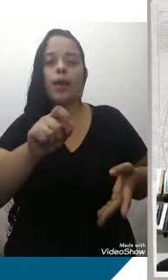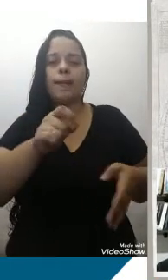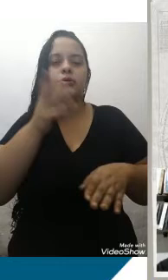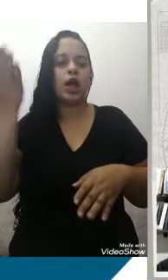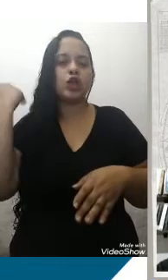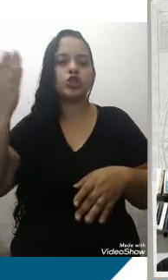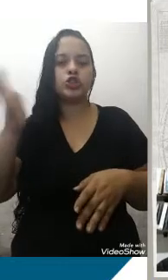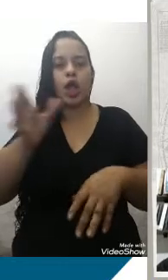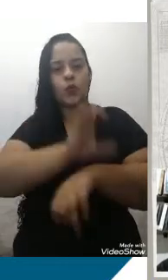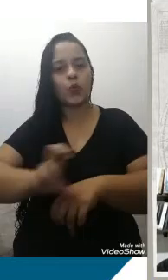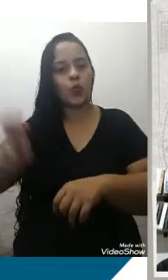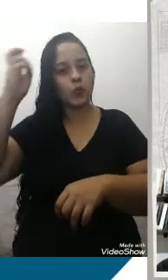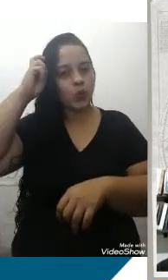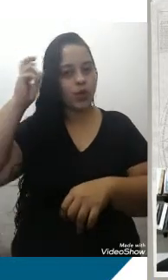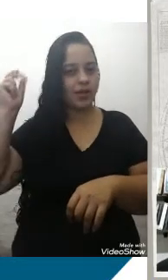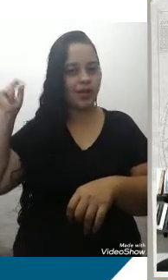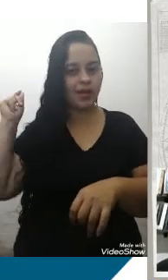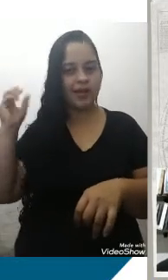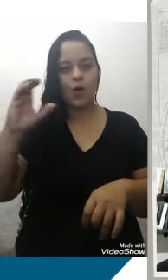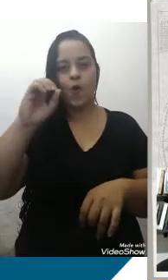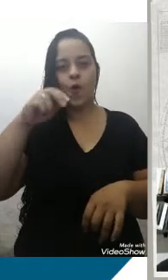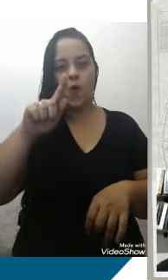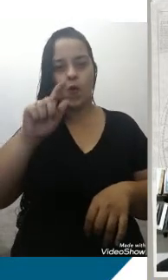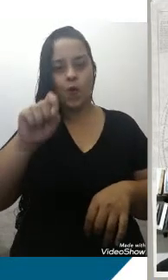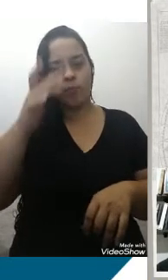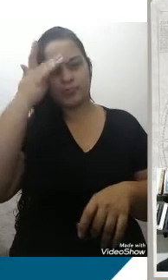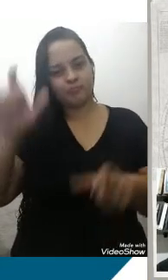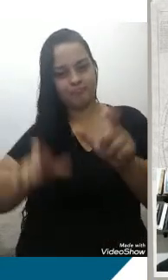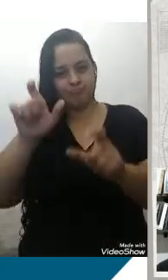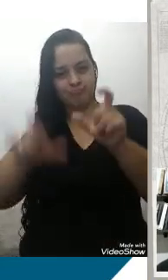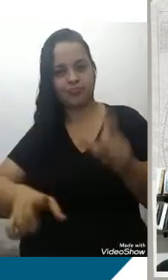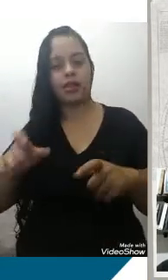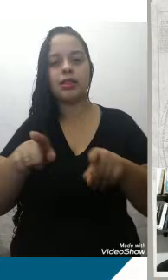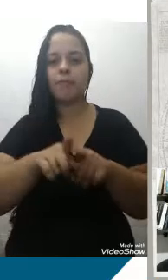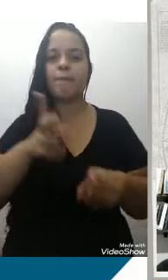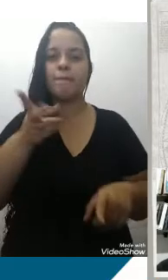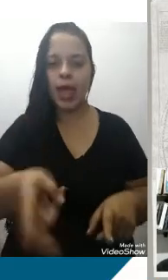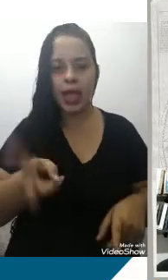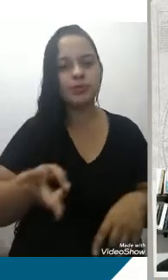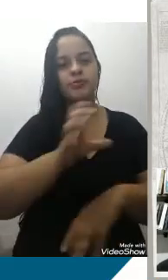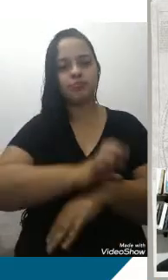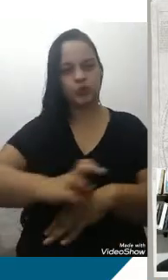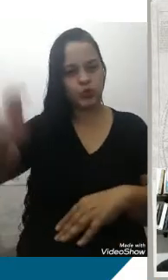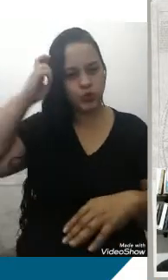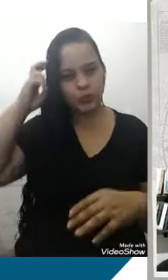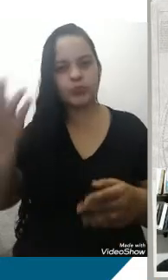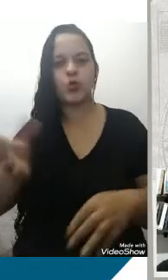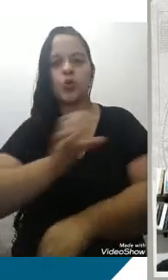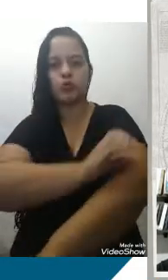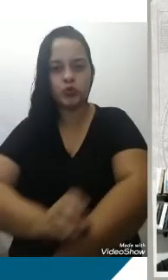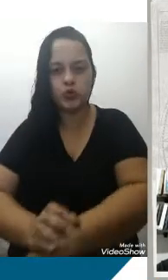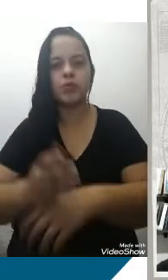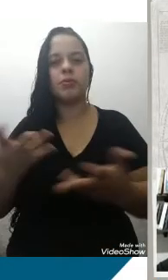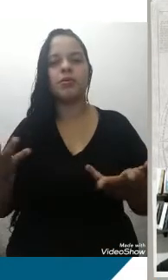dos congoleses, que apesar de converterem à fé cristã, continuaram mantendo suas práticas, continuaram mantendo as